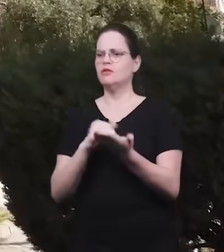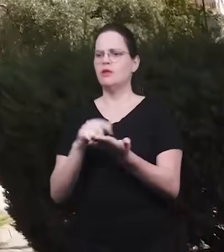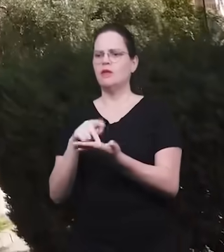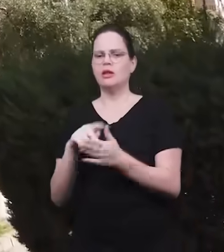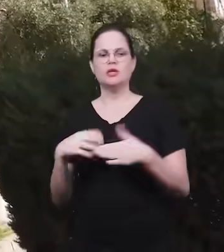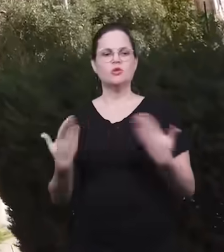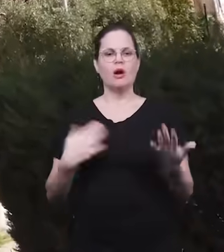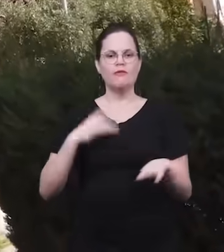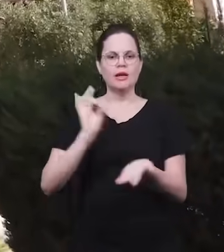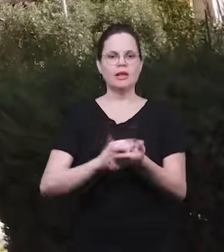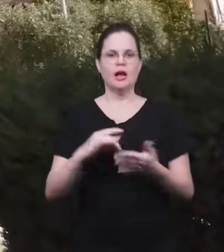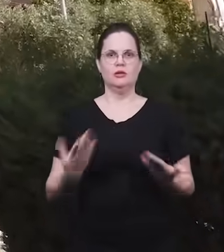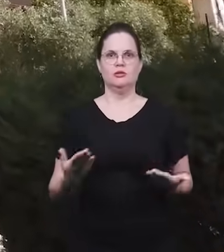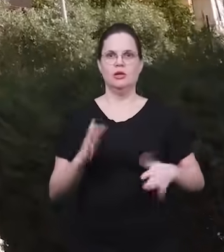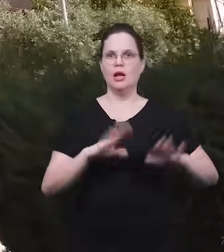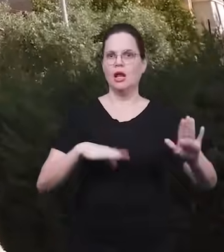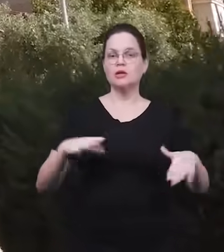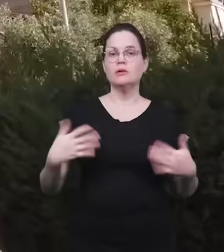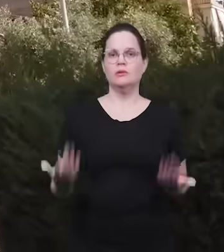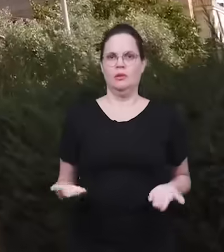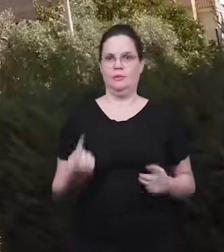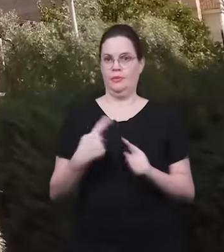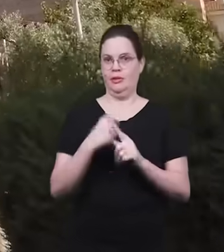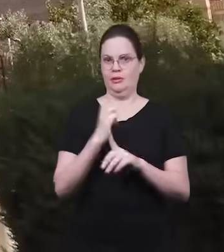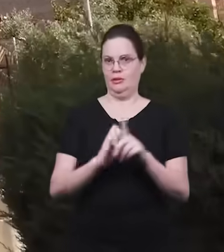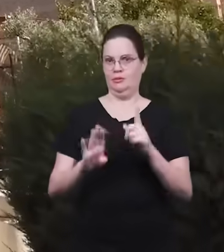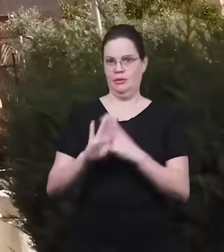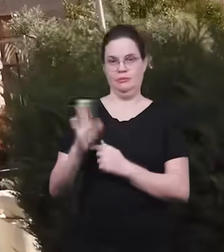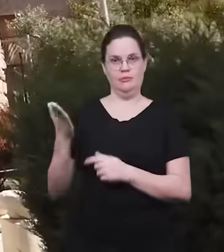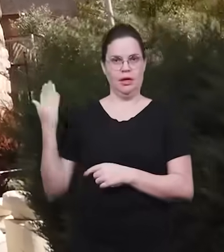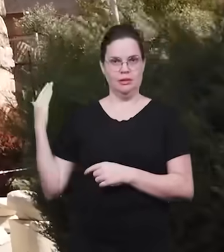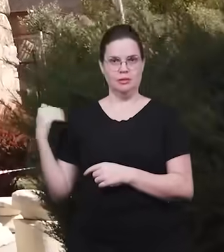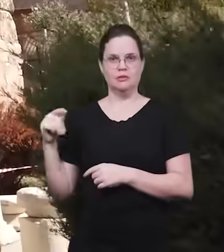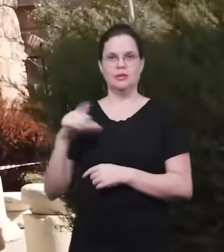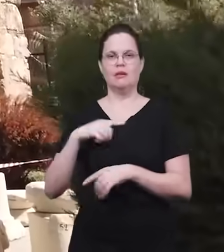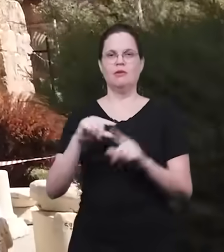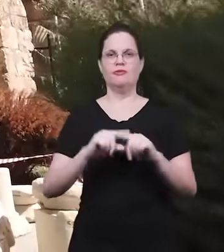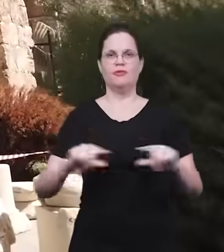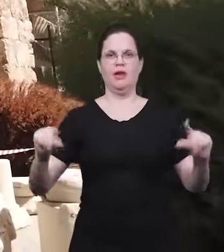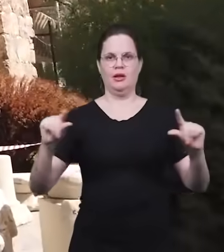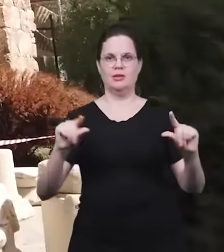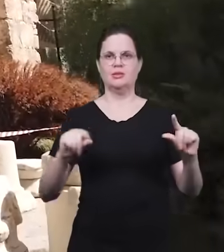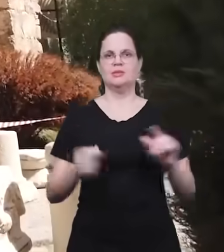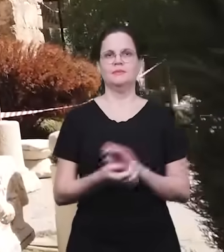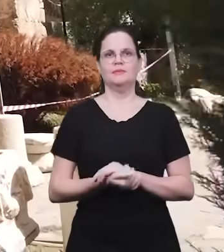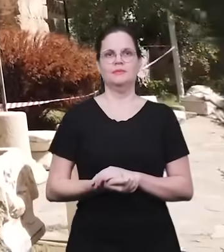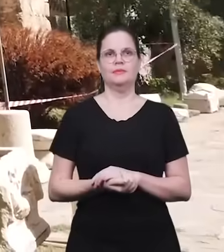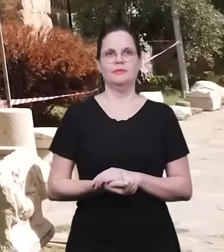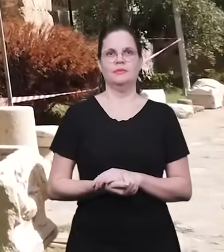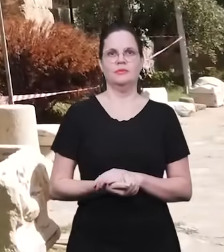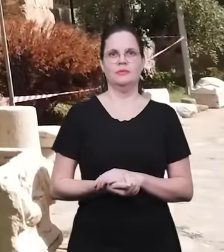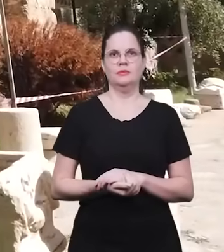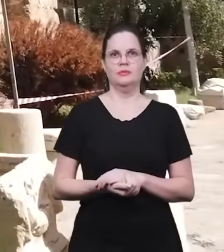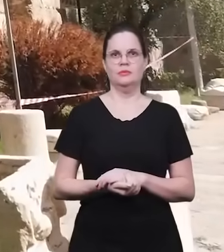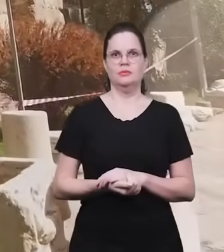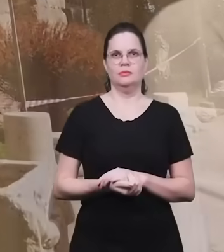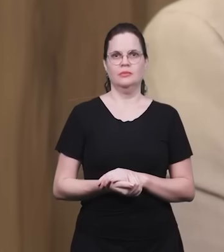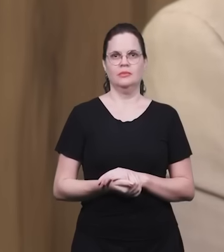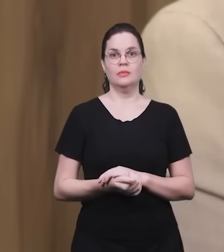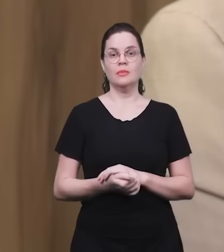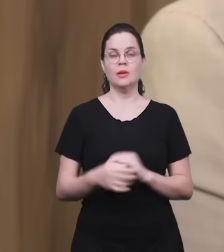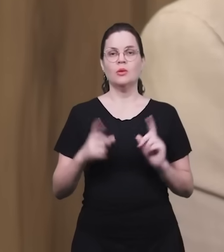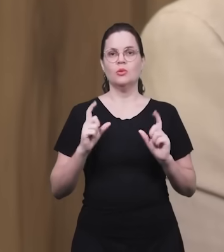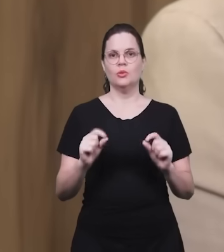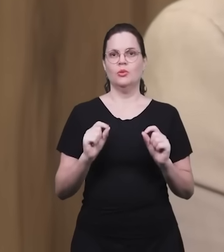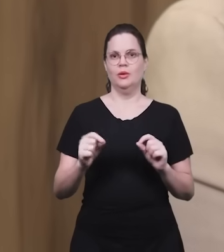verdade relativa. Porque até na última escola bíblica foi dita uma frase, uma colocação, que o interesse